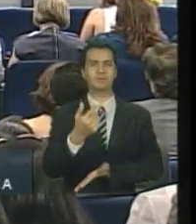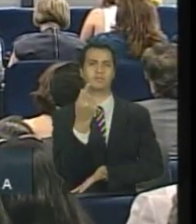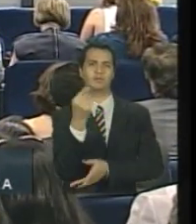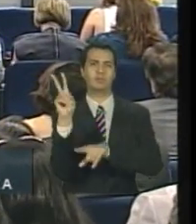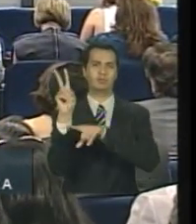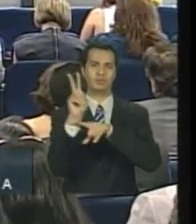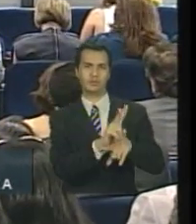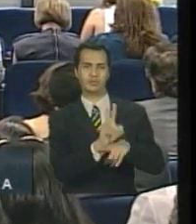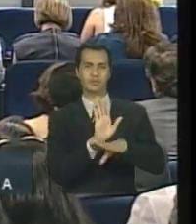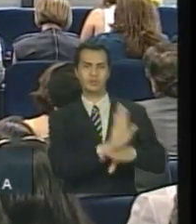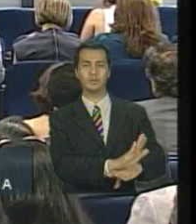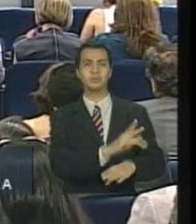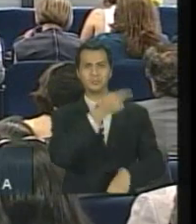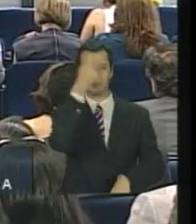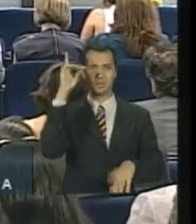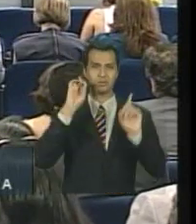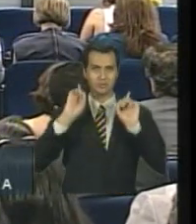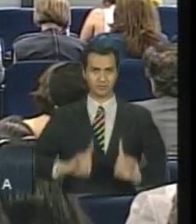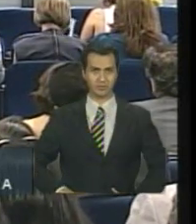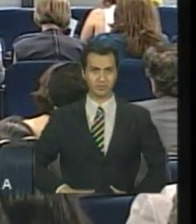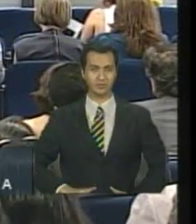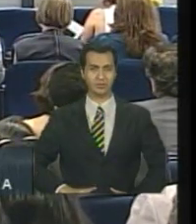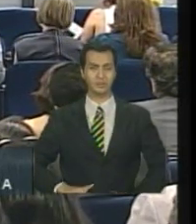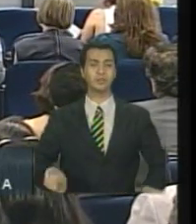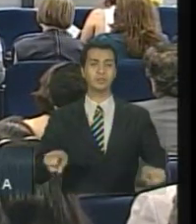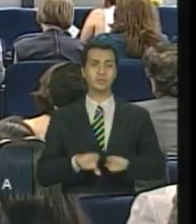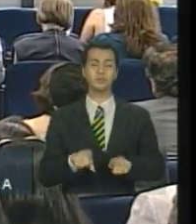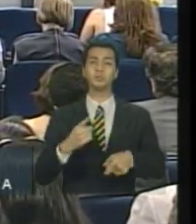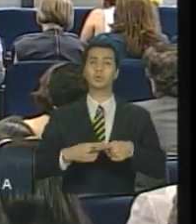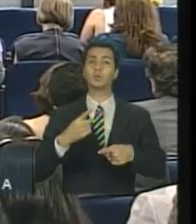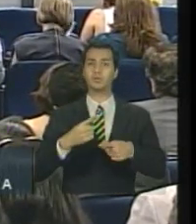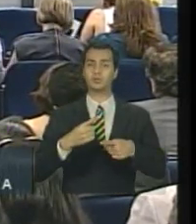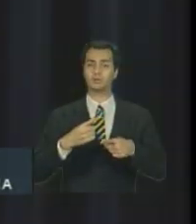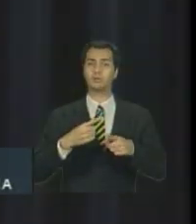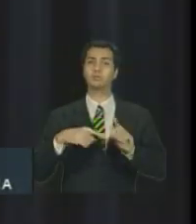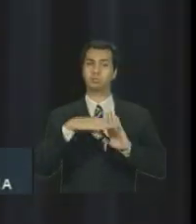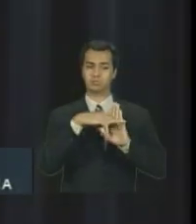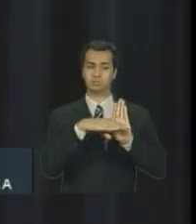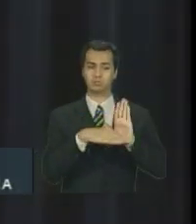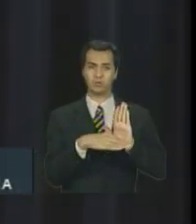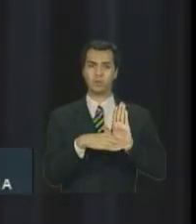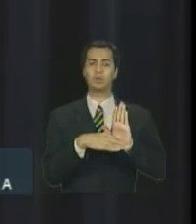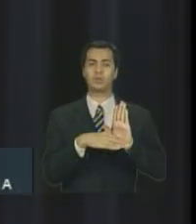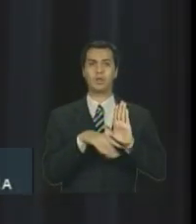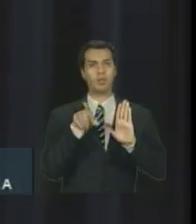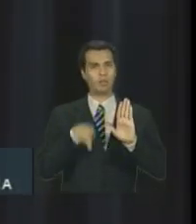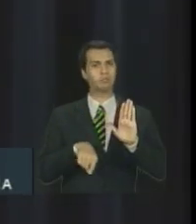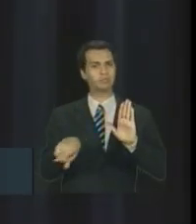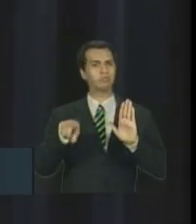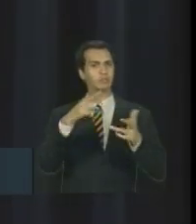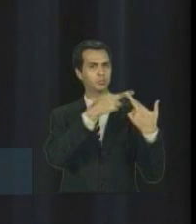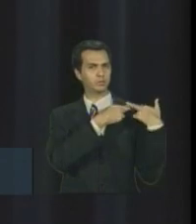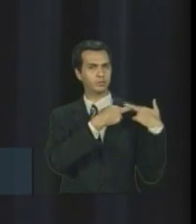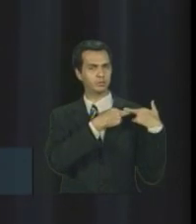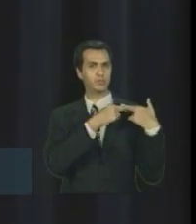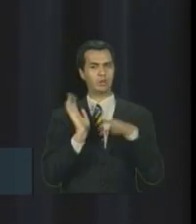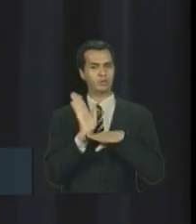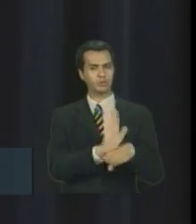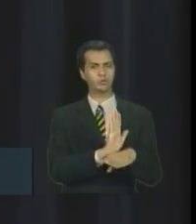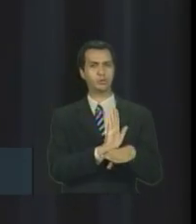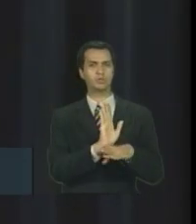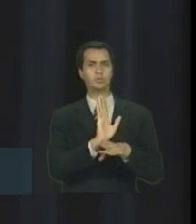do microcrédito nos termos do Viver Sem Limite, cumprindo uma dedicação social e cidadã que o banco